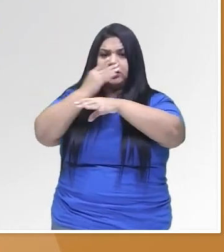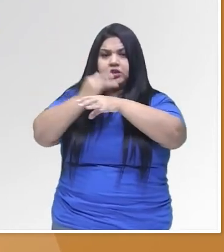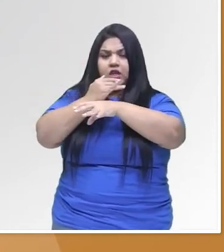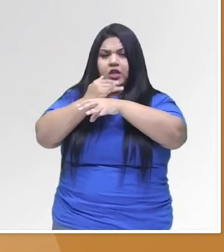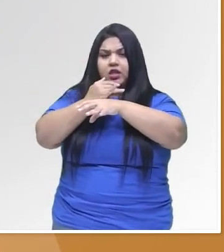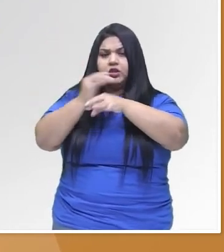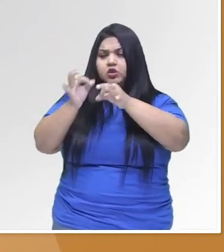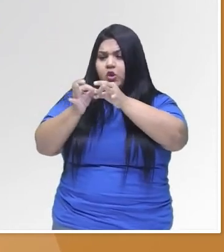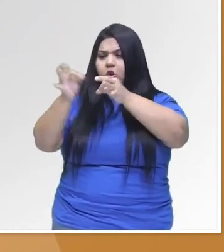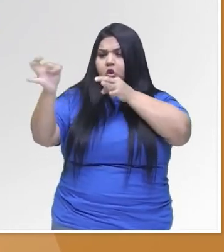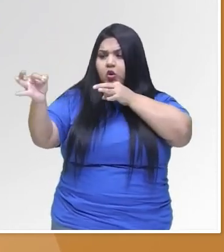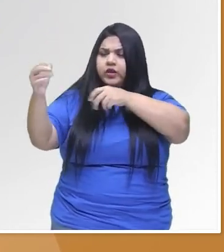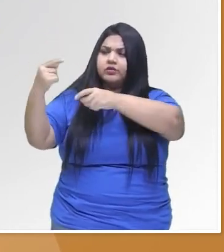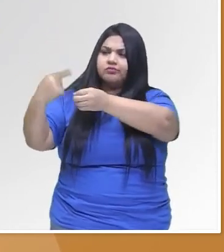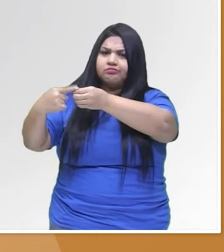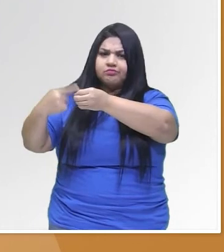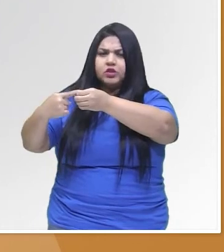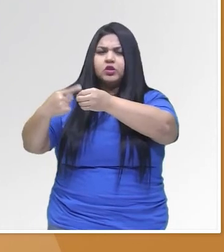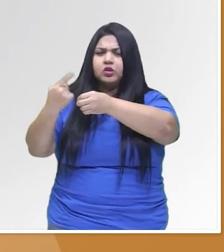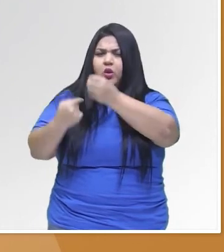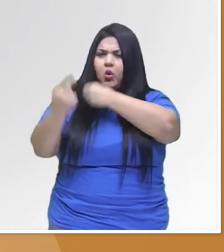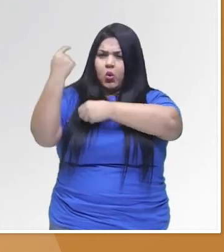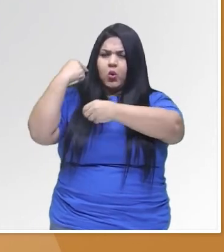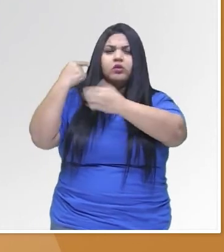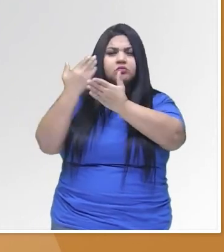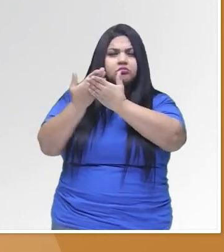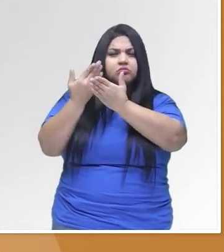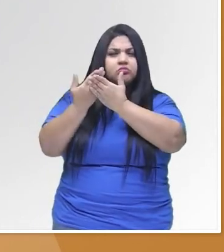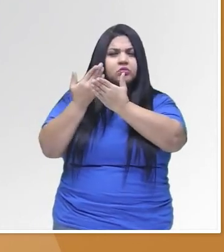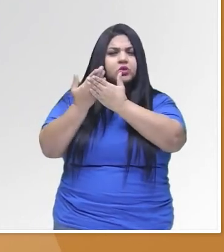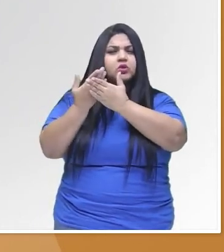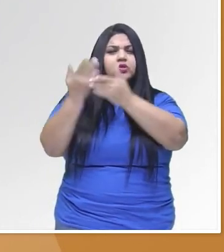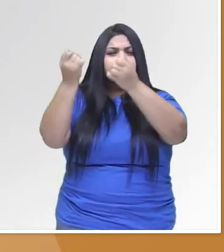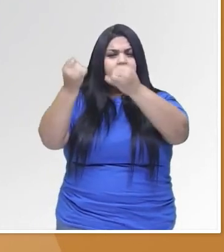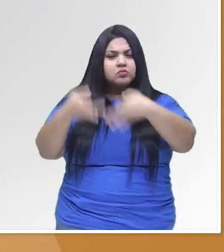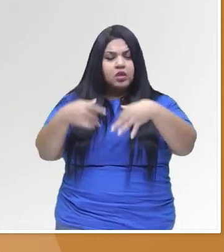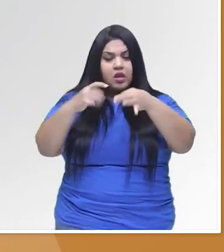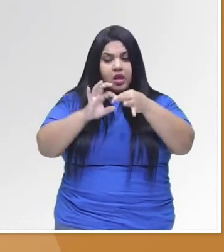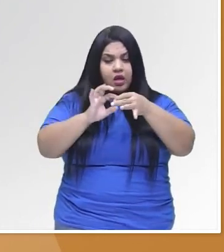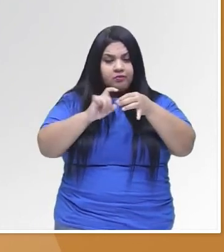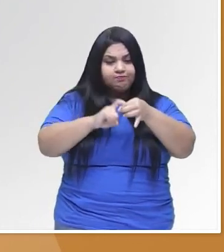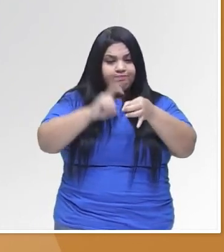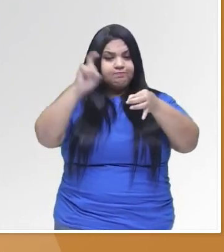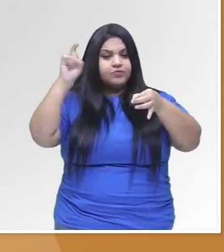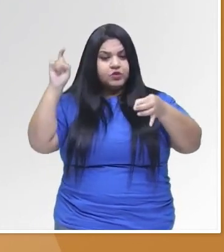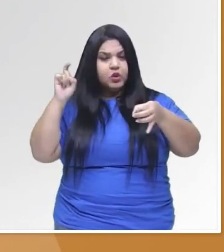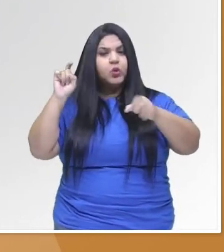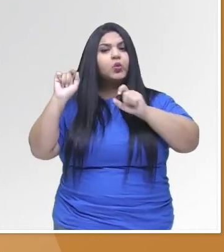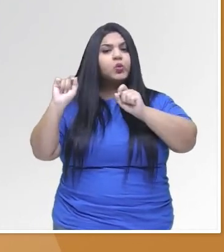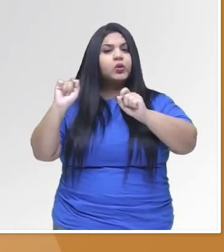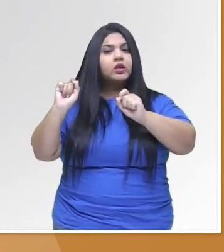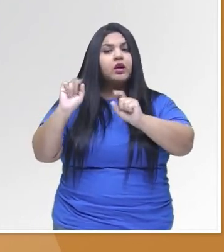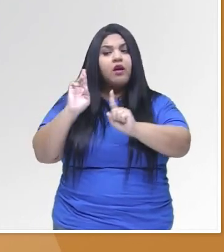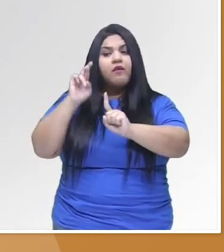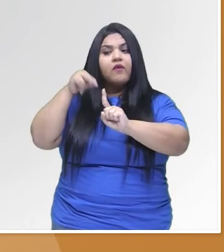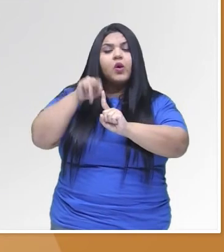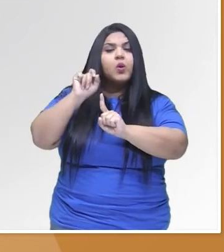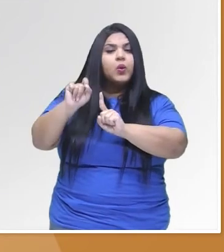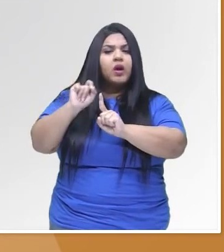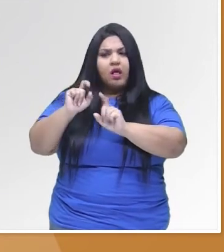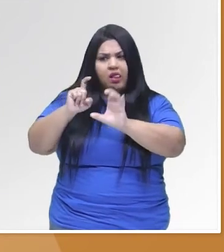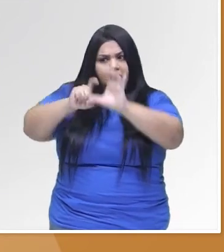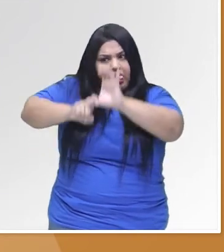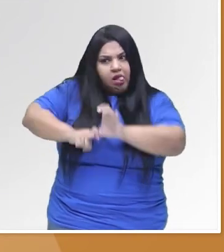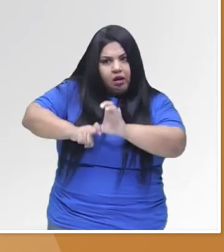Quando a gente falava na outra aula sobre a interdependência das cidades, Nós estamos nos referindo que as cidades elas não dependem umas